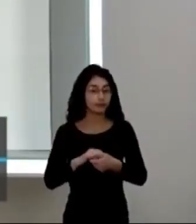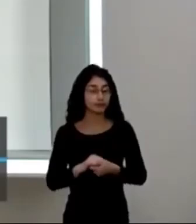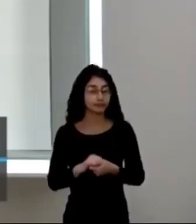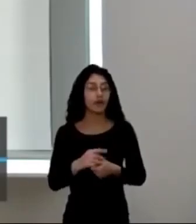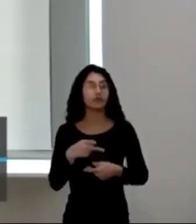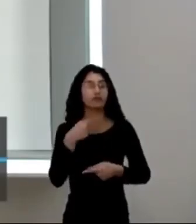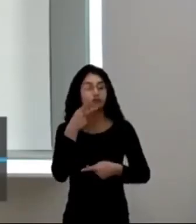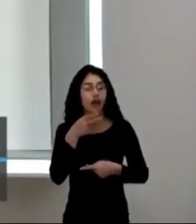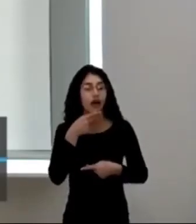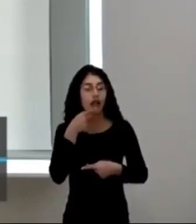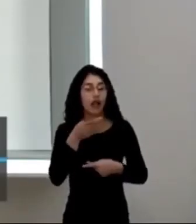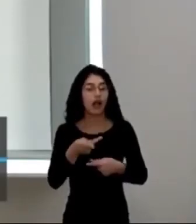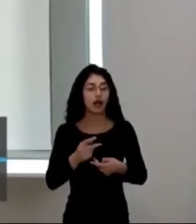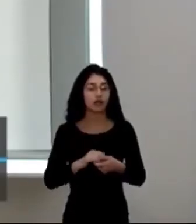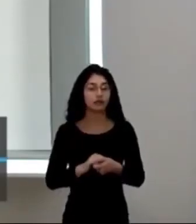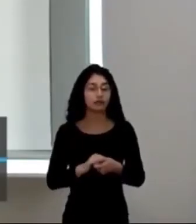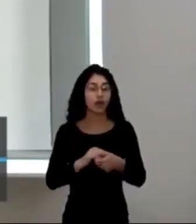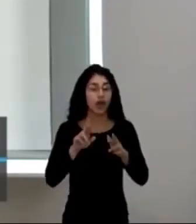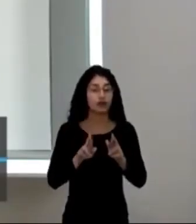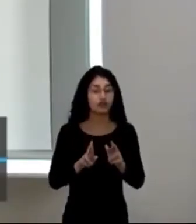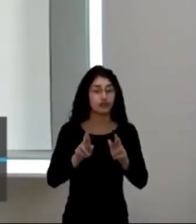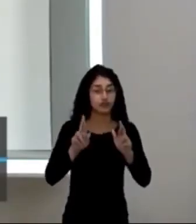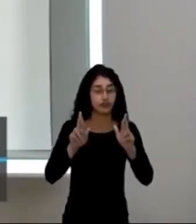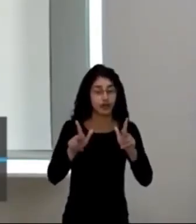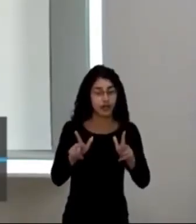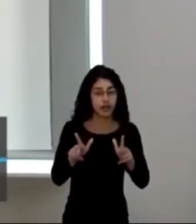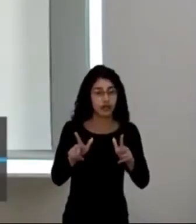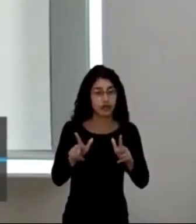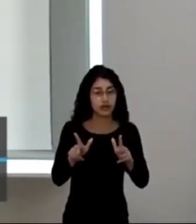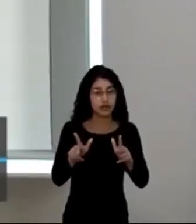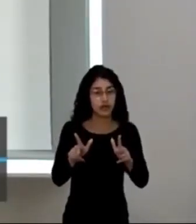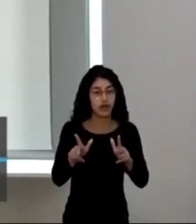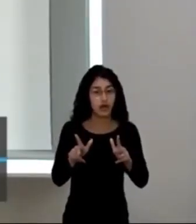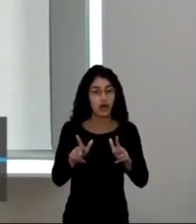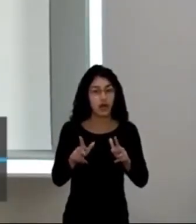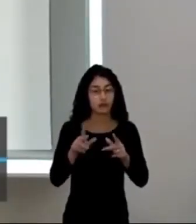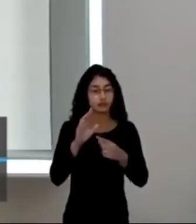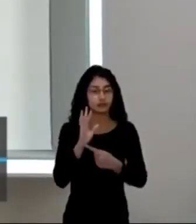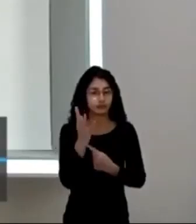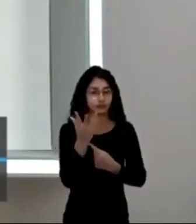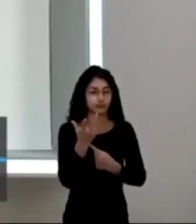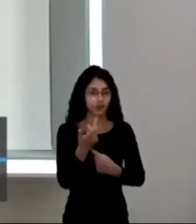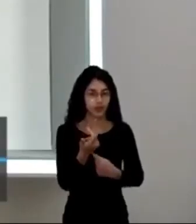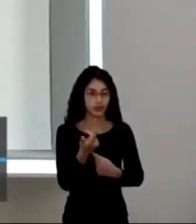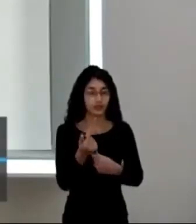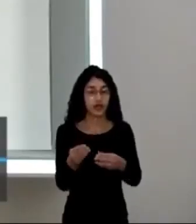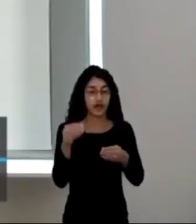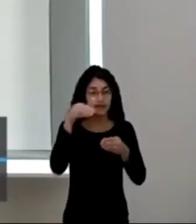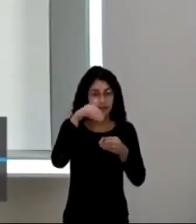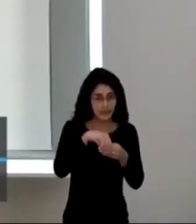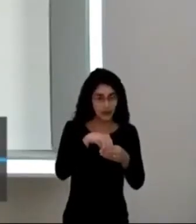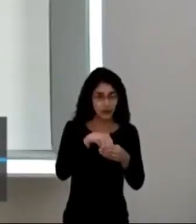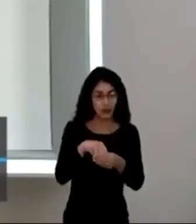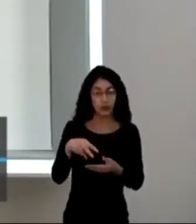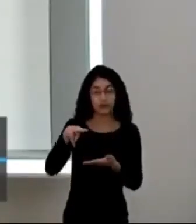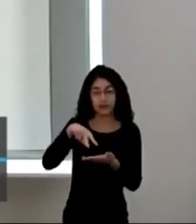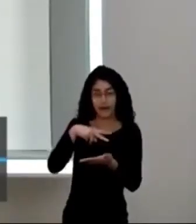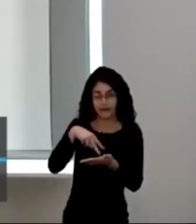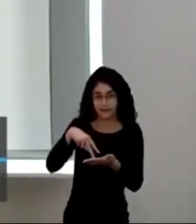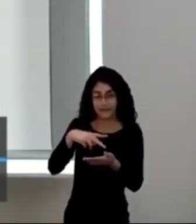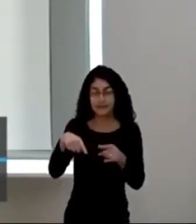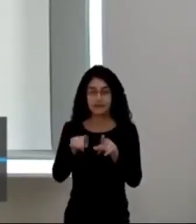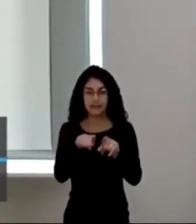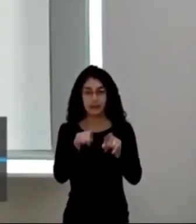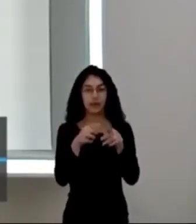sobre as diferentes manifestações artísticas dentro da dança e